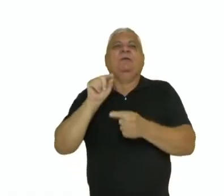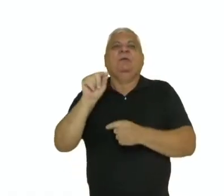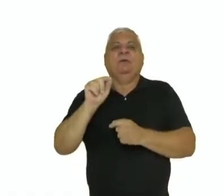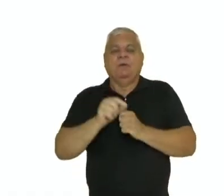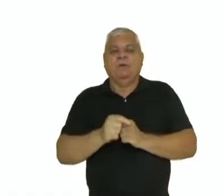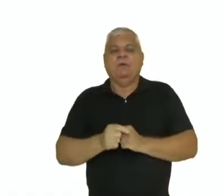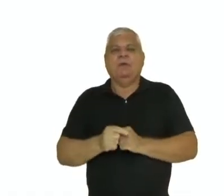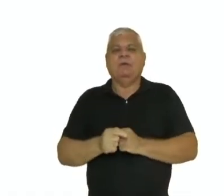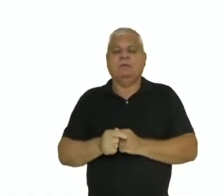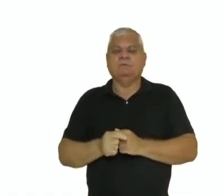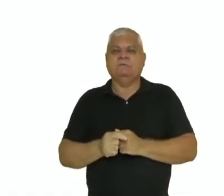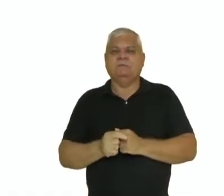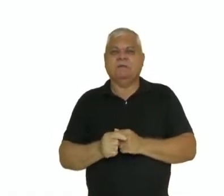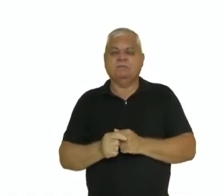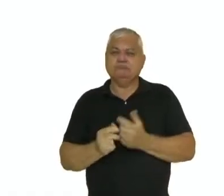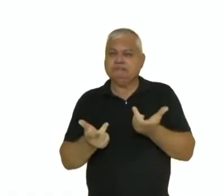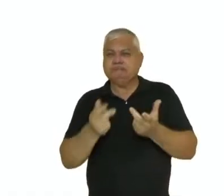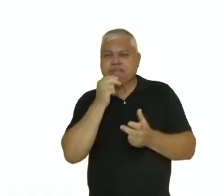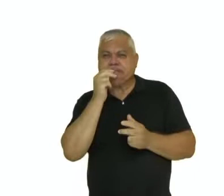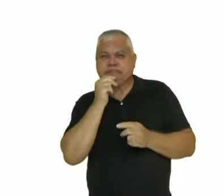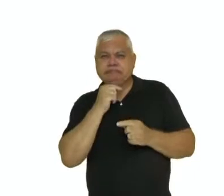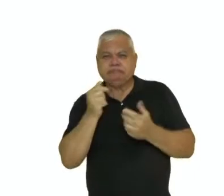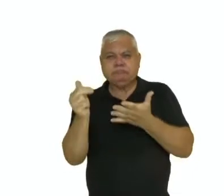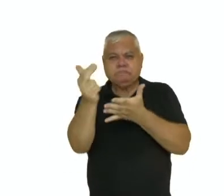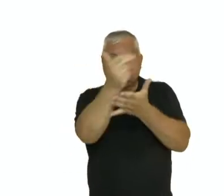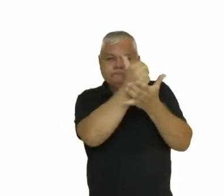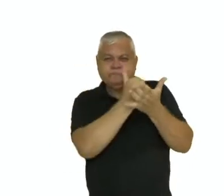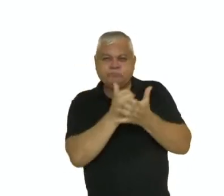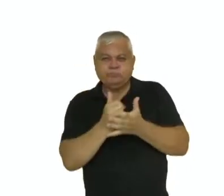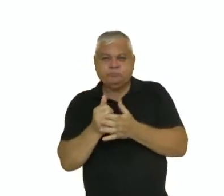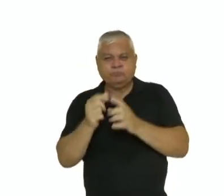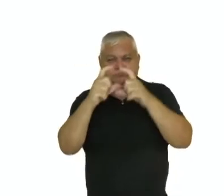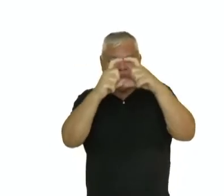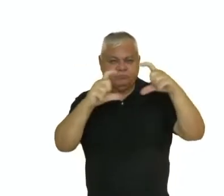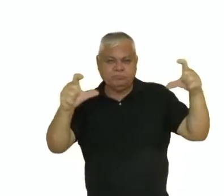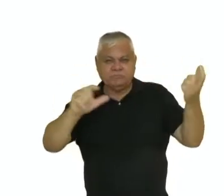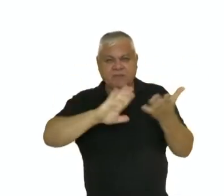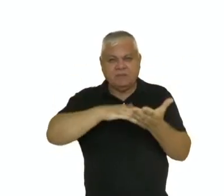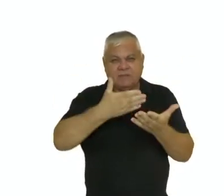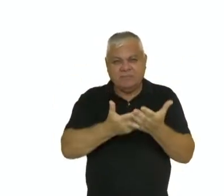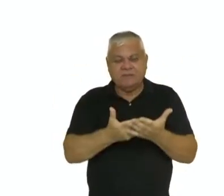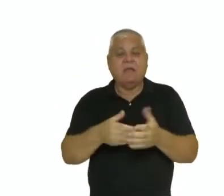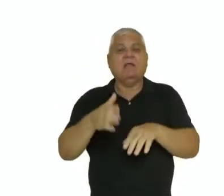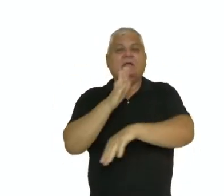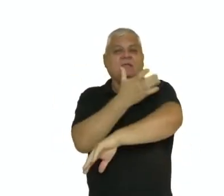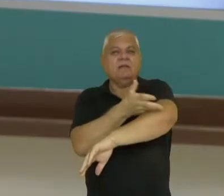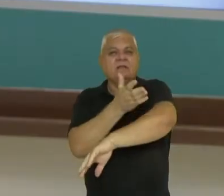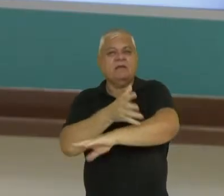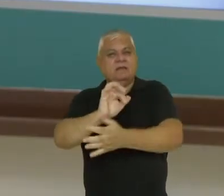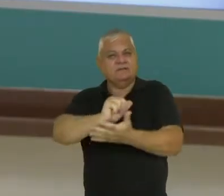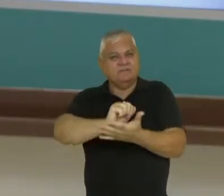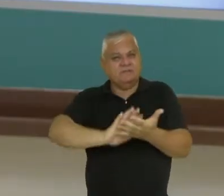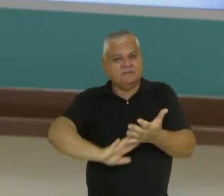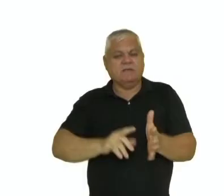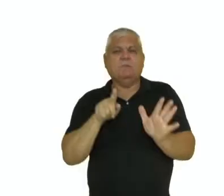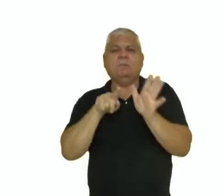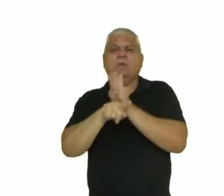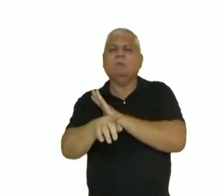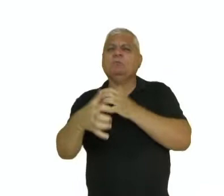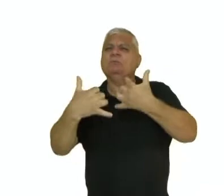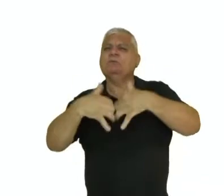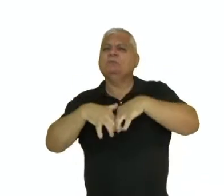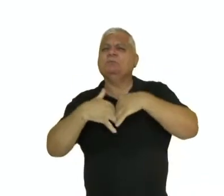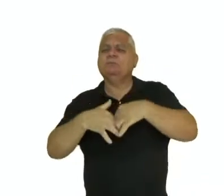aula: interpretar e construir gráficos e praticar o conhecimento com atividades. E as nossas perguntas da aula?